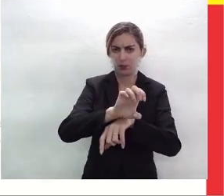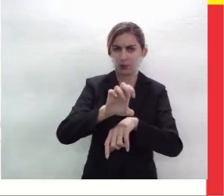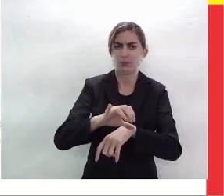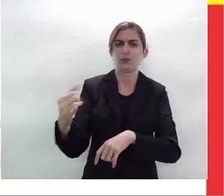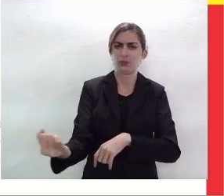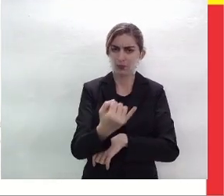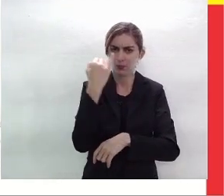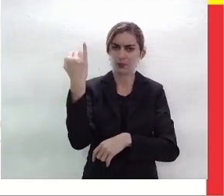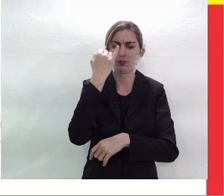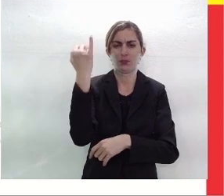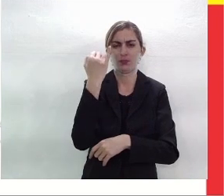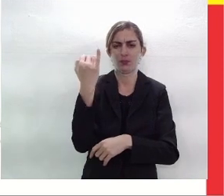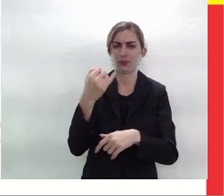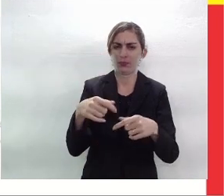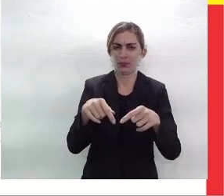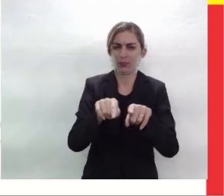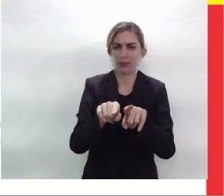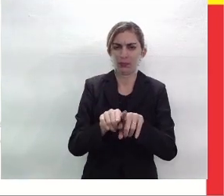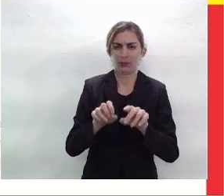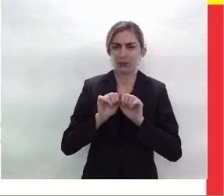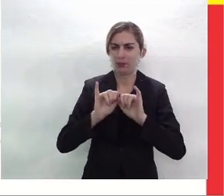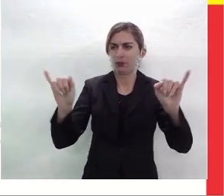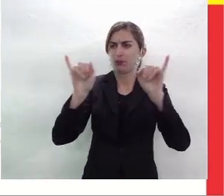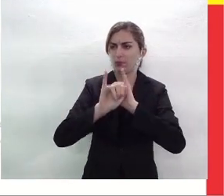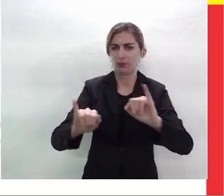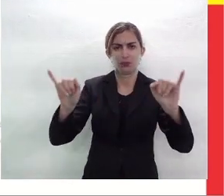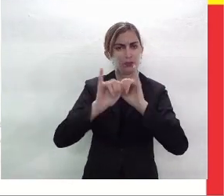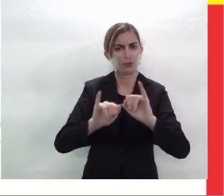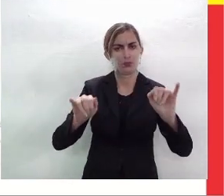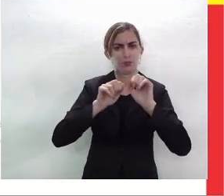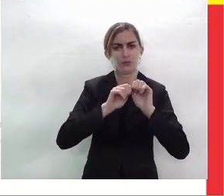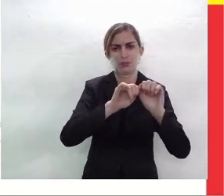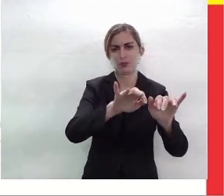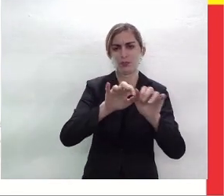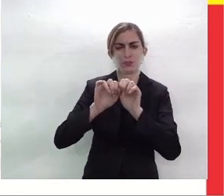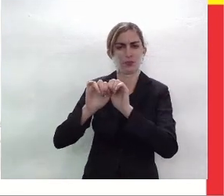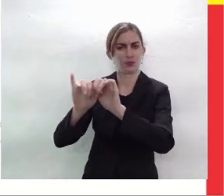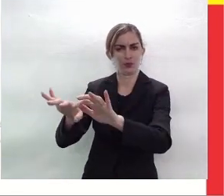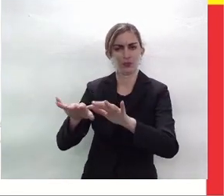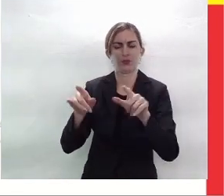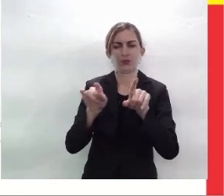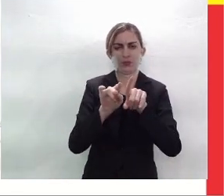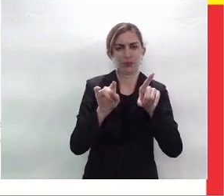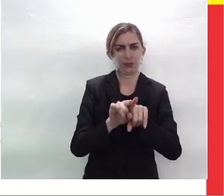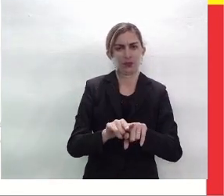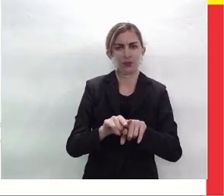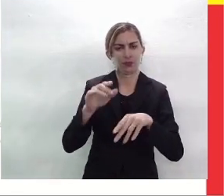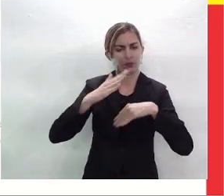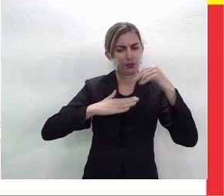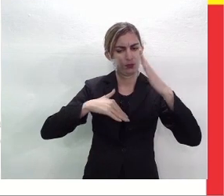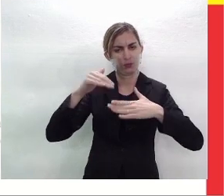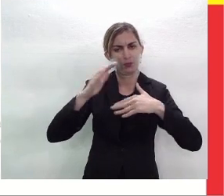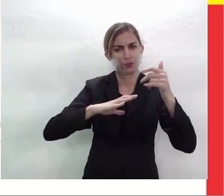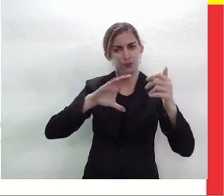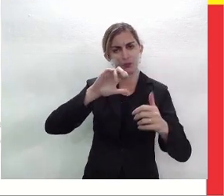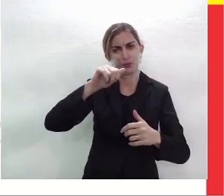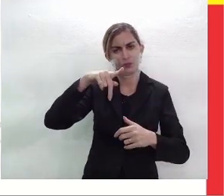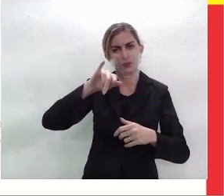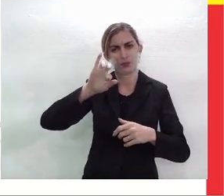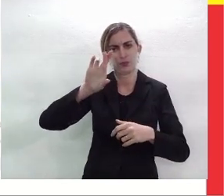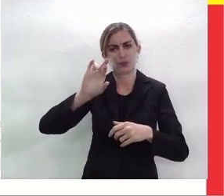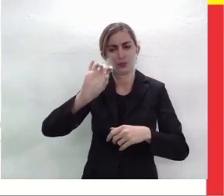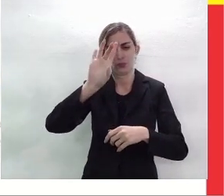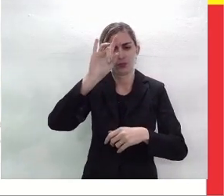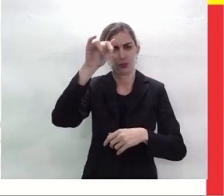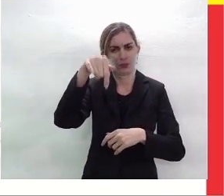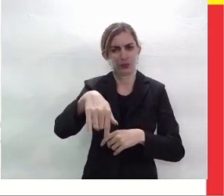uma grande importância, né, na divulgação, na disseminação e também na prática da capoeira,